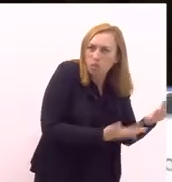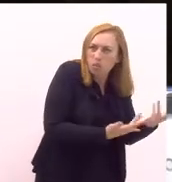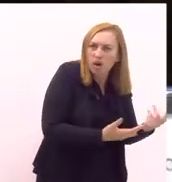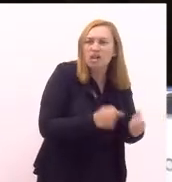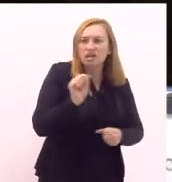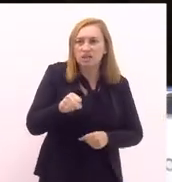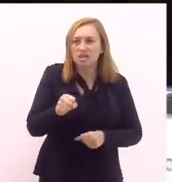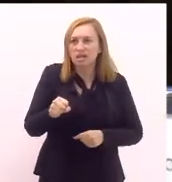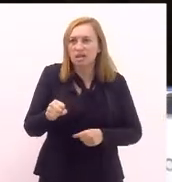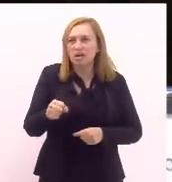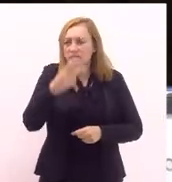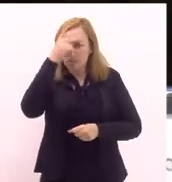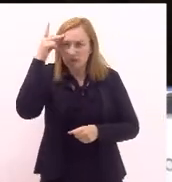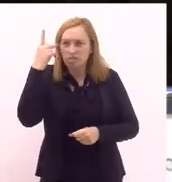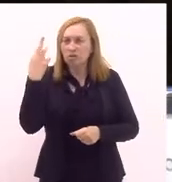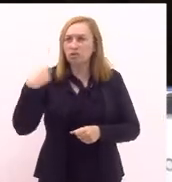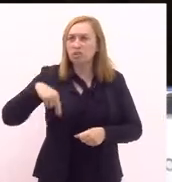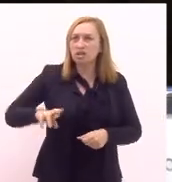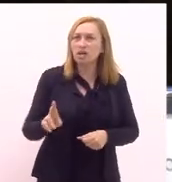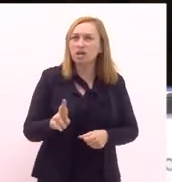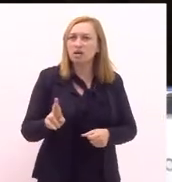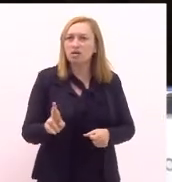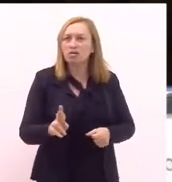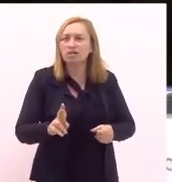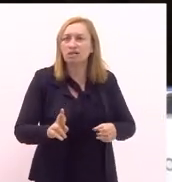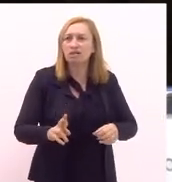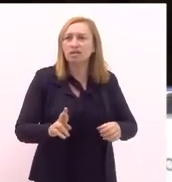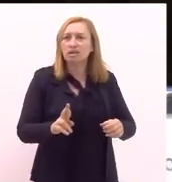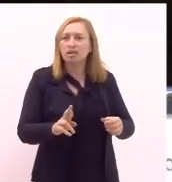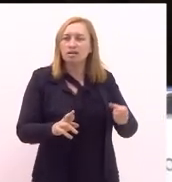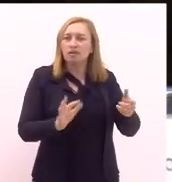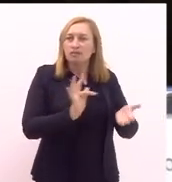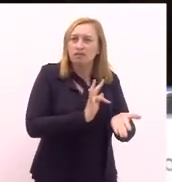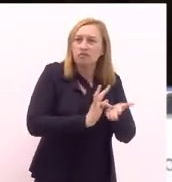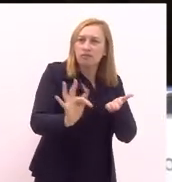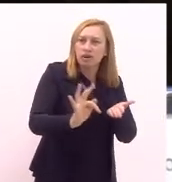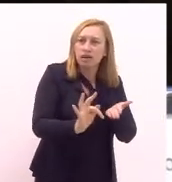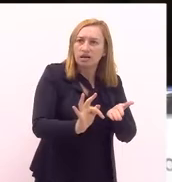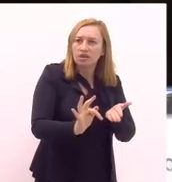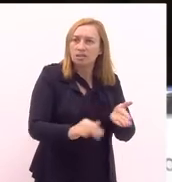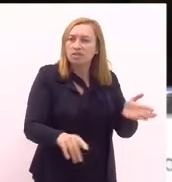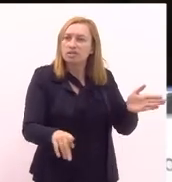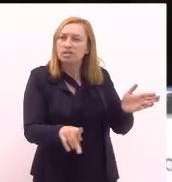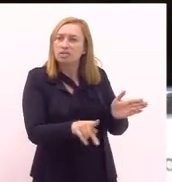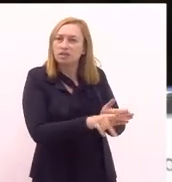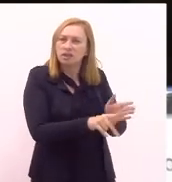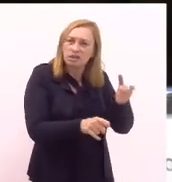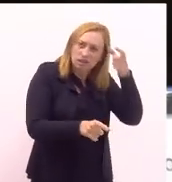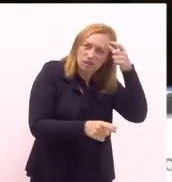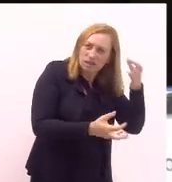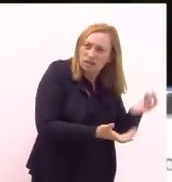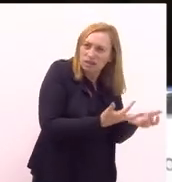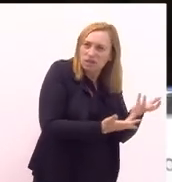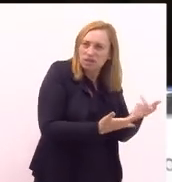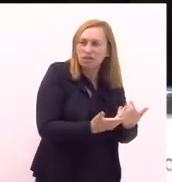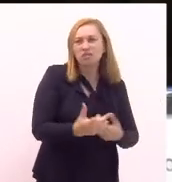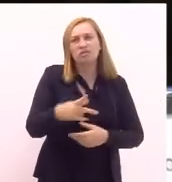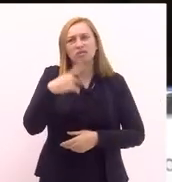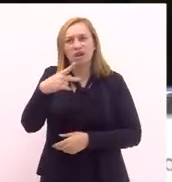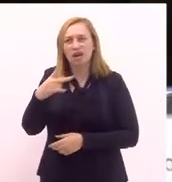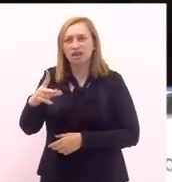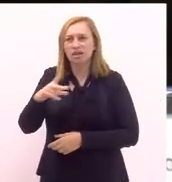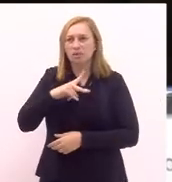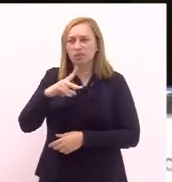eles são uma pessoa sua religião dele ele disse fariseus vocês têm por pai o diabo vocês têm por pai o diabo vamos falar das nossas próprias religiões